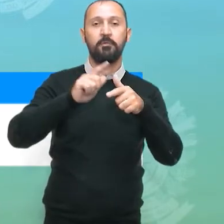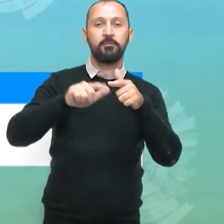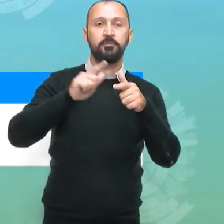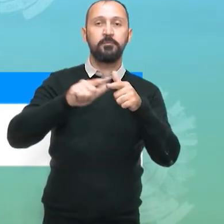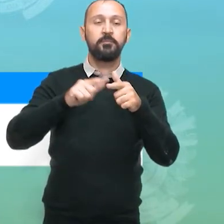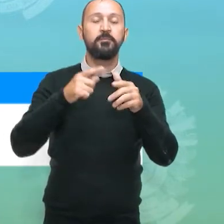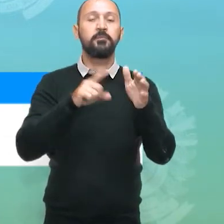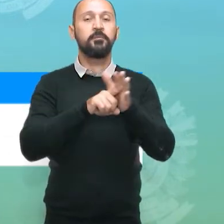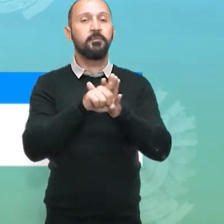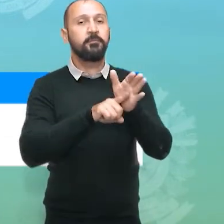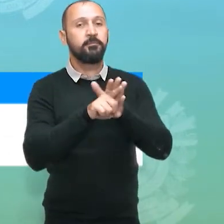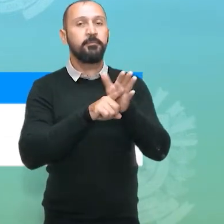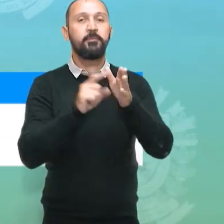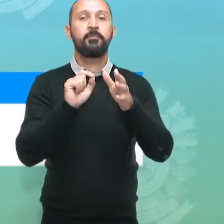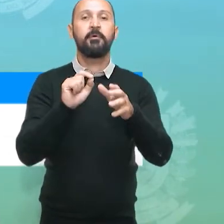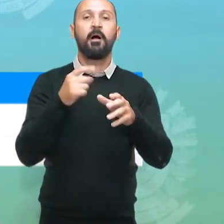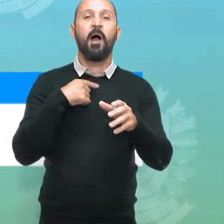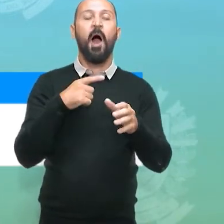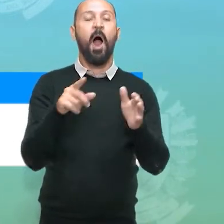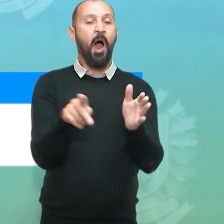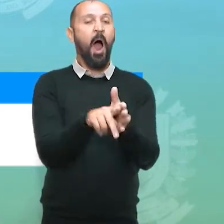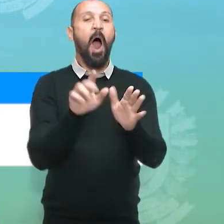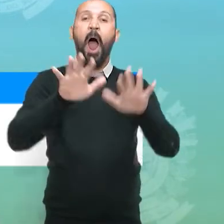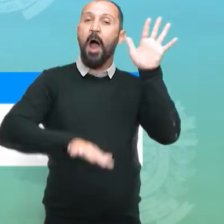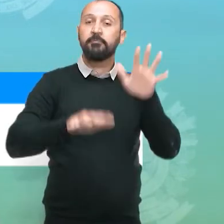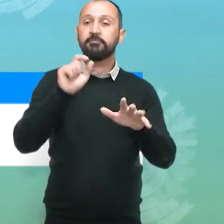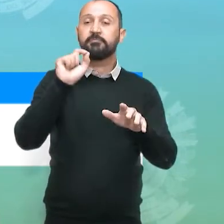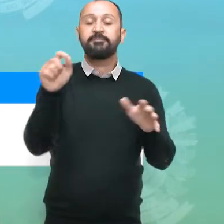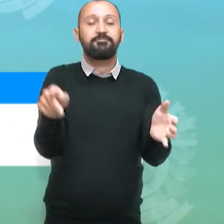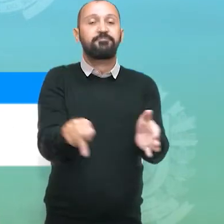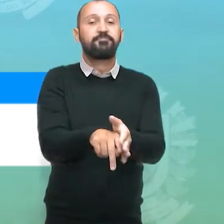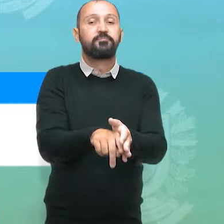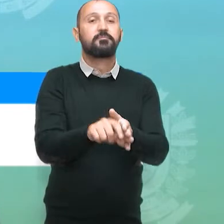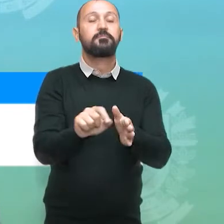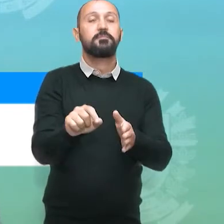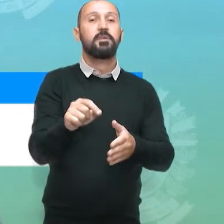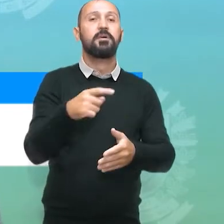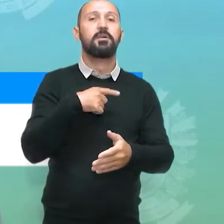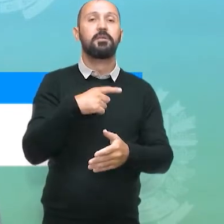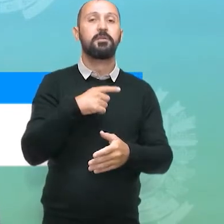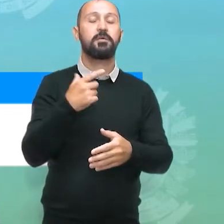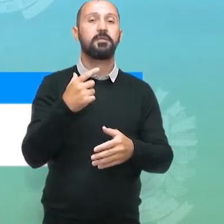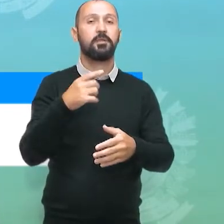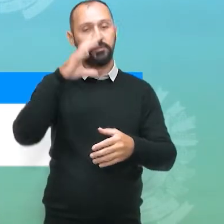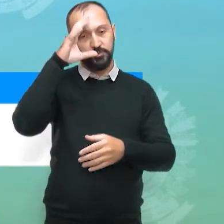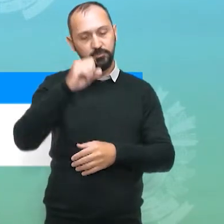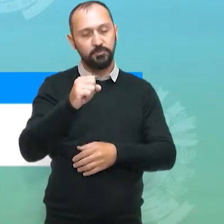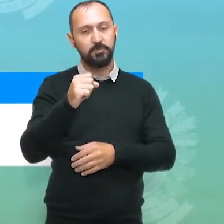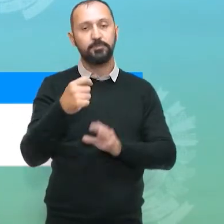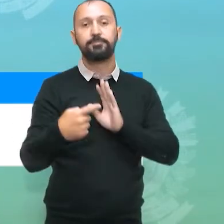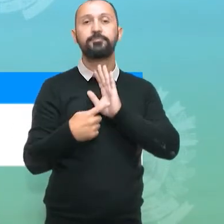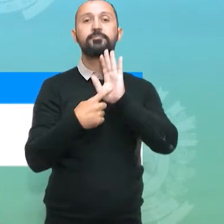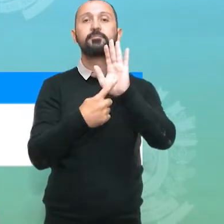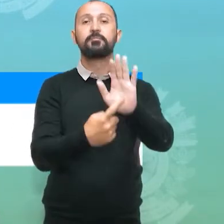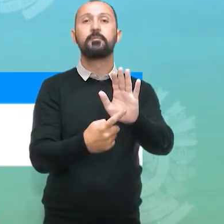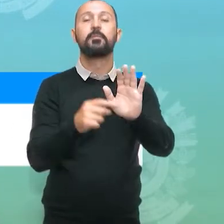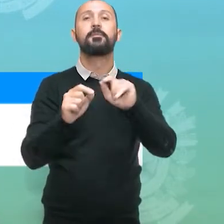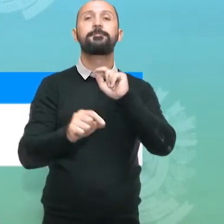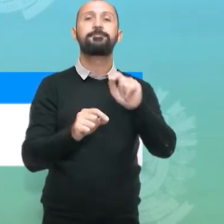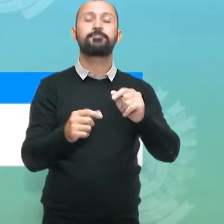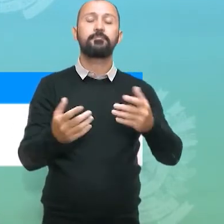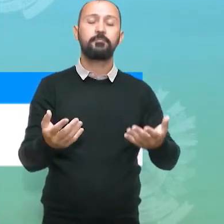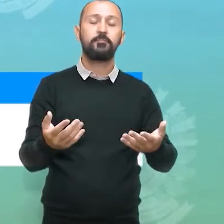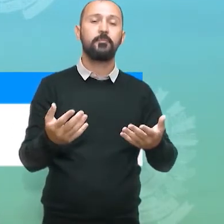dos problemas de medição e de leitura, que isso possa finalmente obter uma definição, uma resposta,